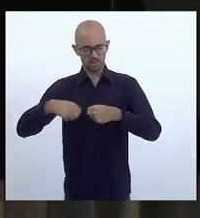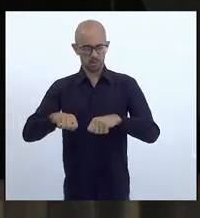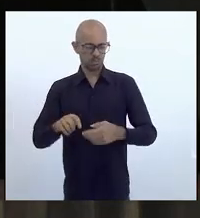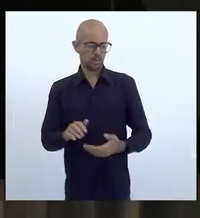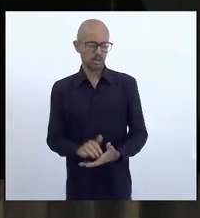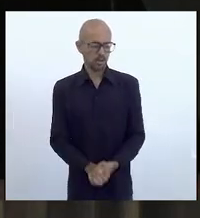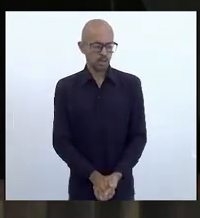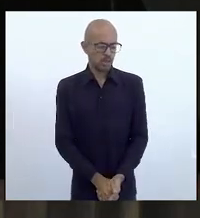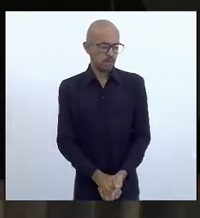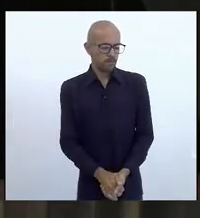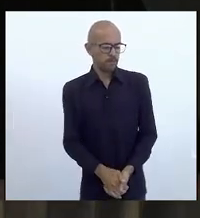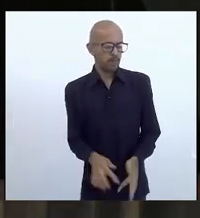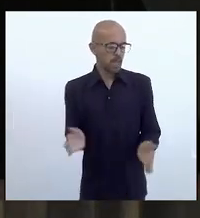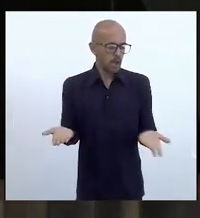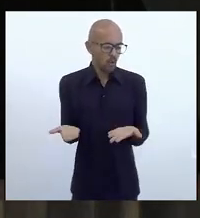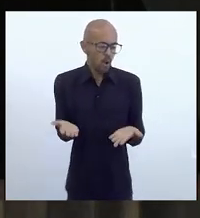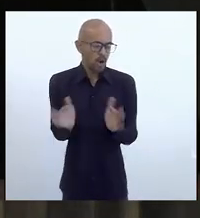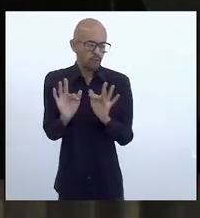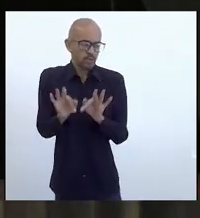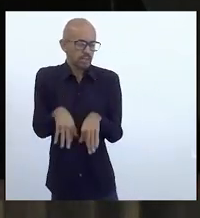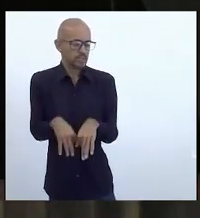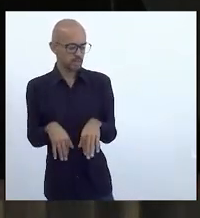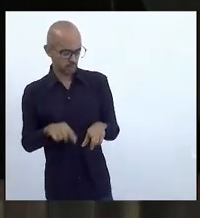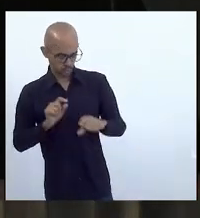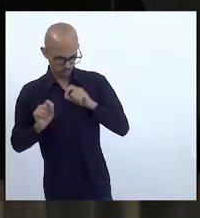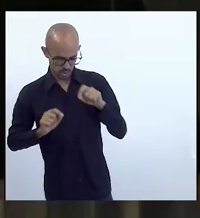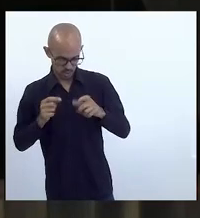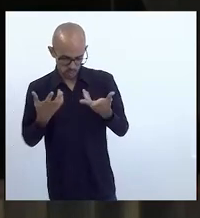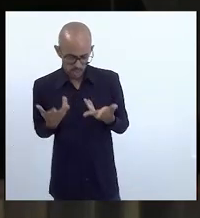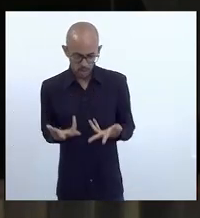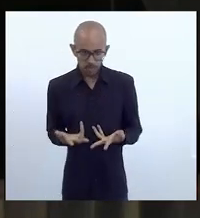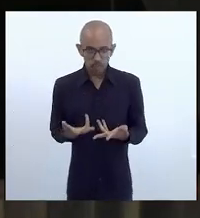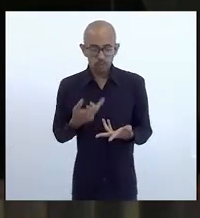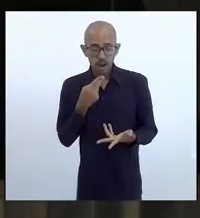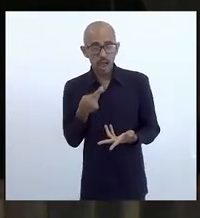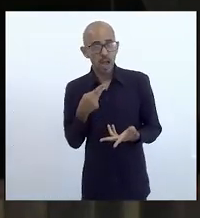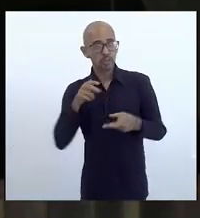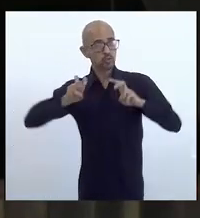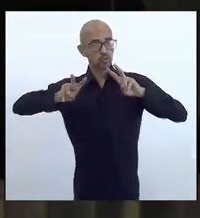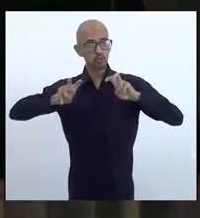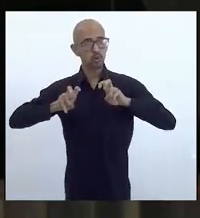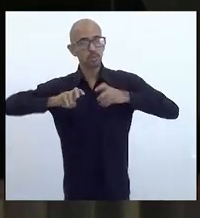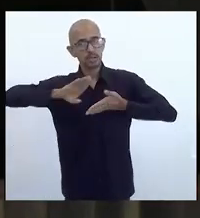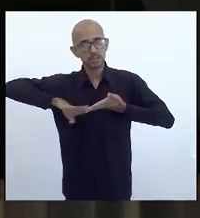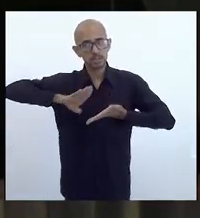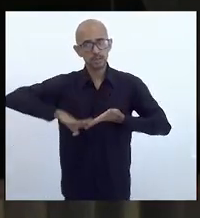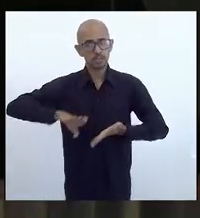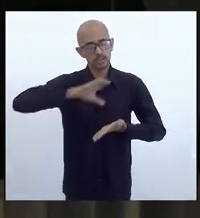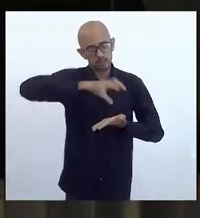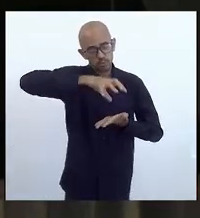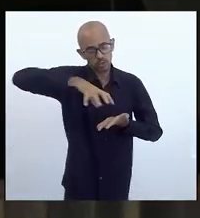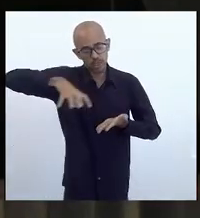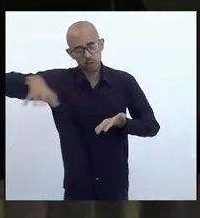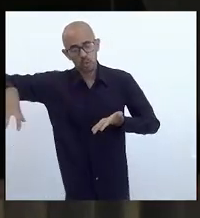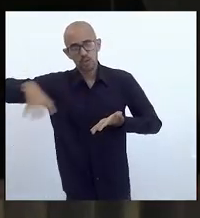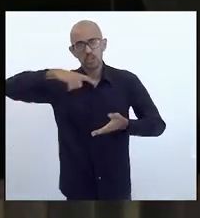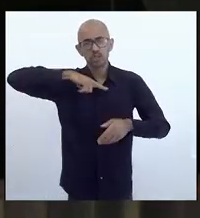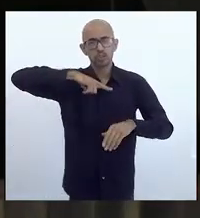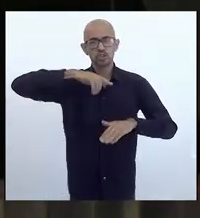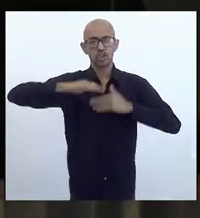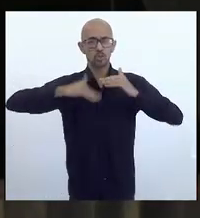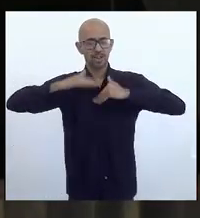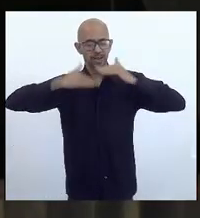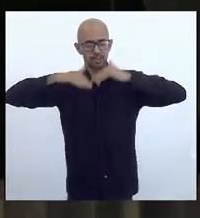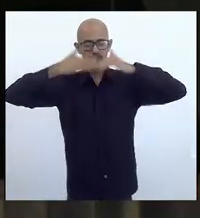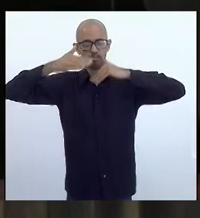queria encerrar fazendo aqui uma observação sobre as despesas por área. Nós tivemos um crescimento da